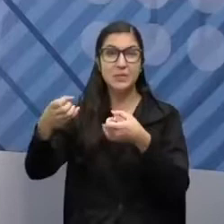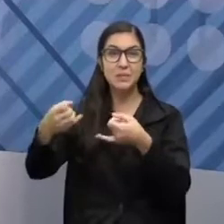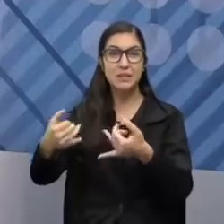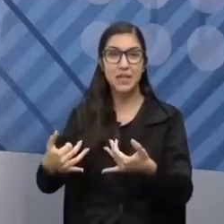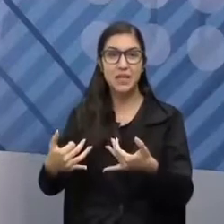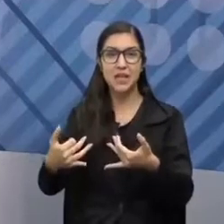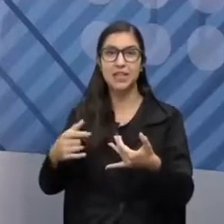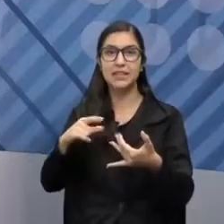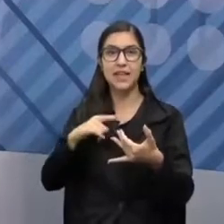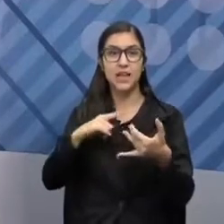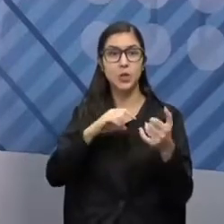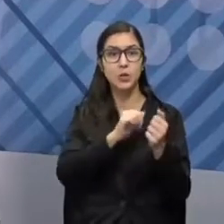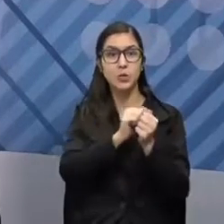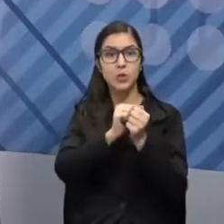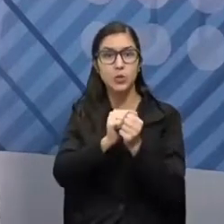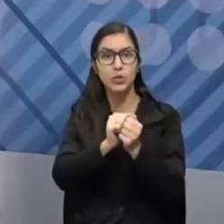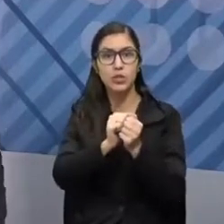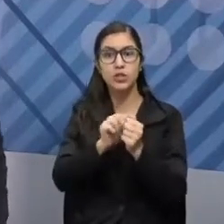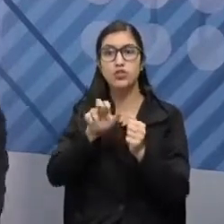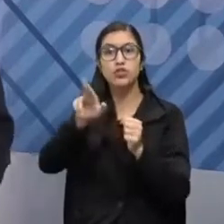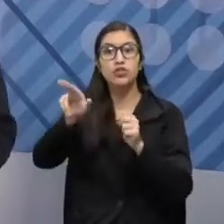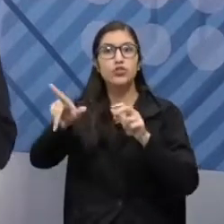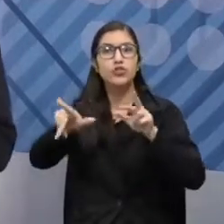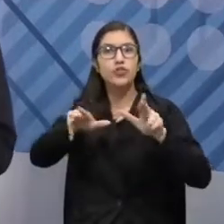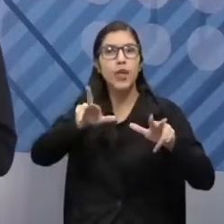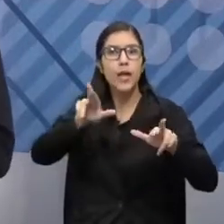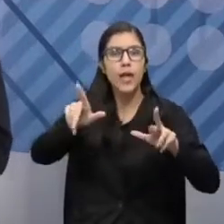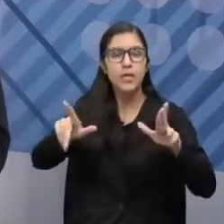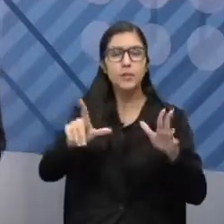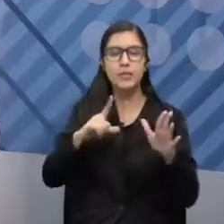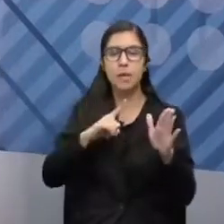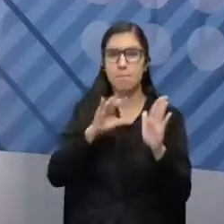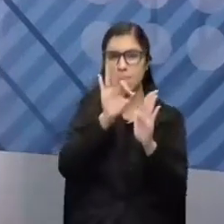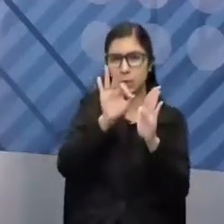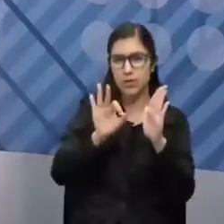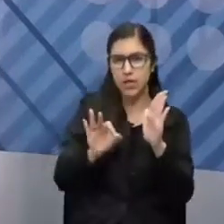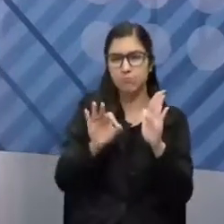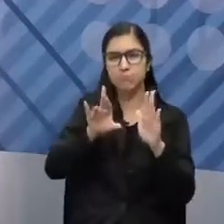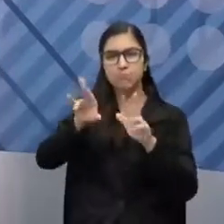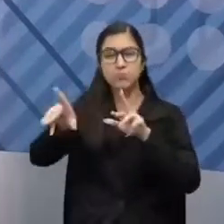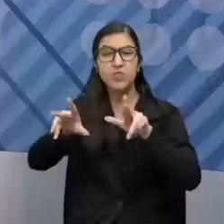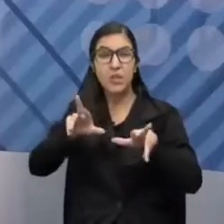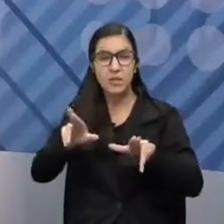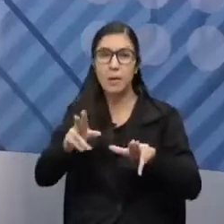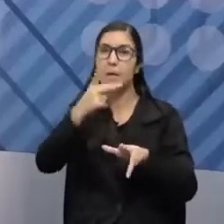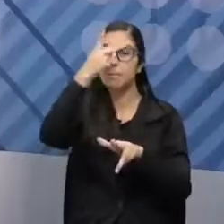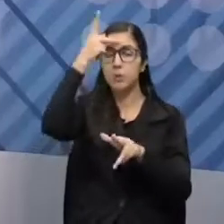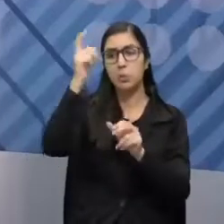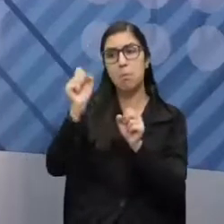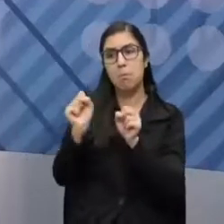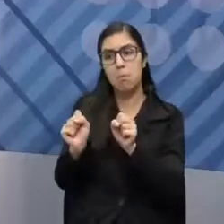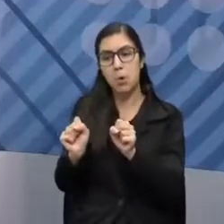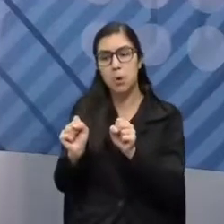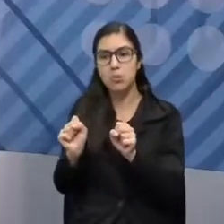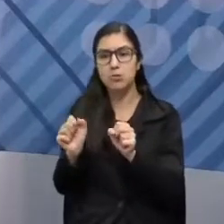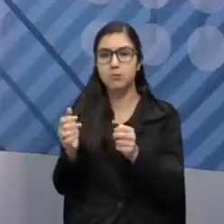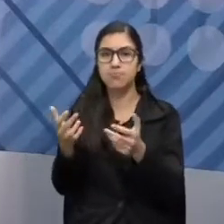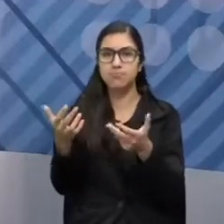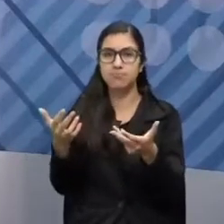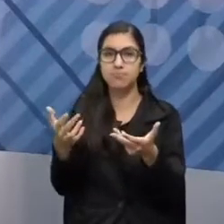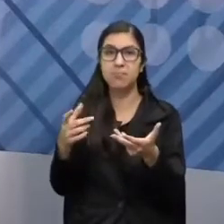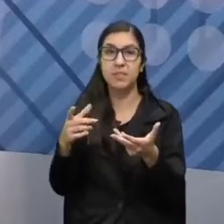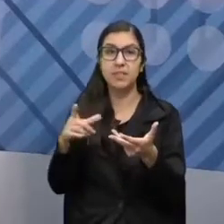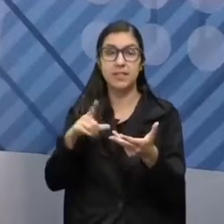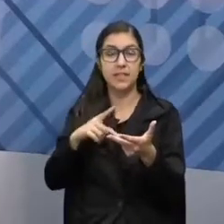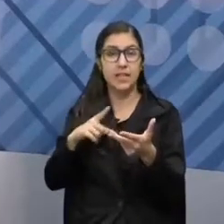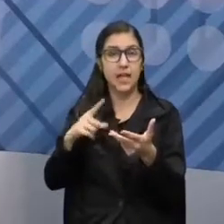forma concomitante em diferentes graus. Isso quer dizer que a pessoa pode ter uma